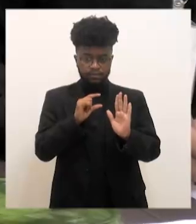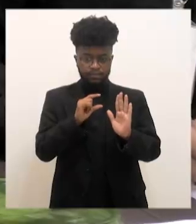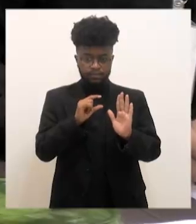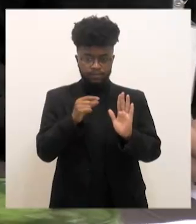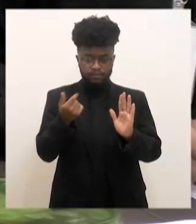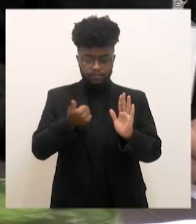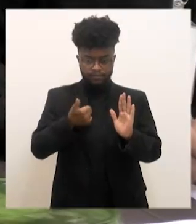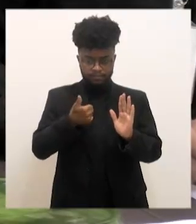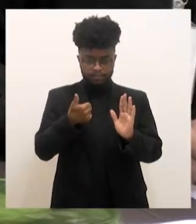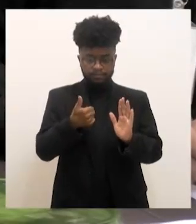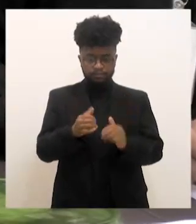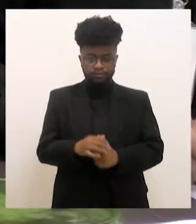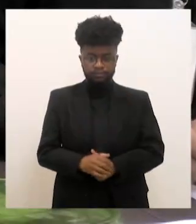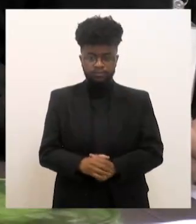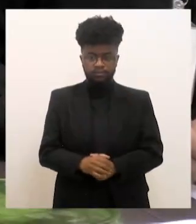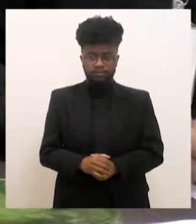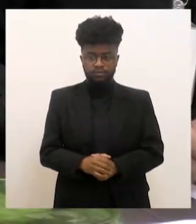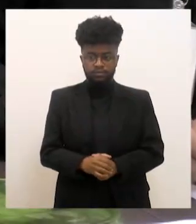1º,